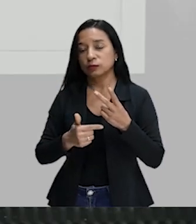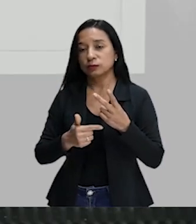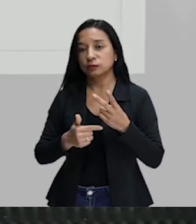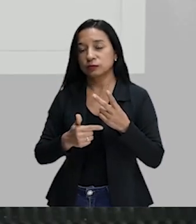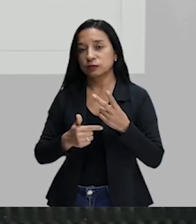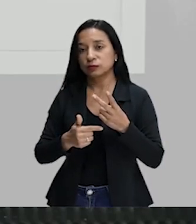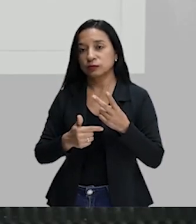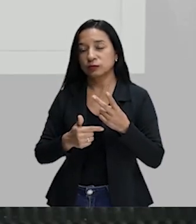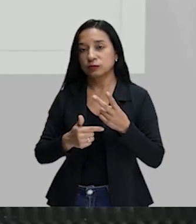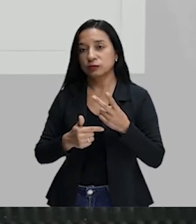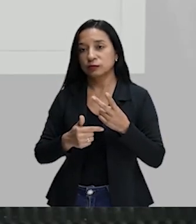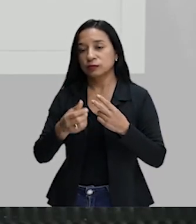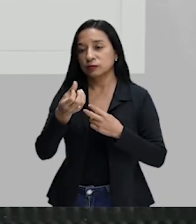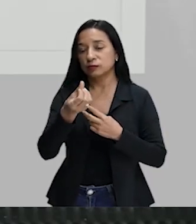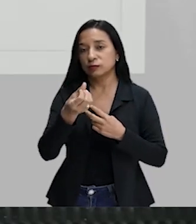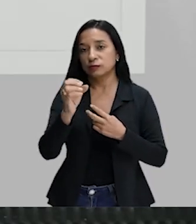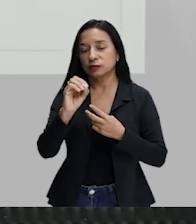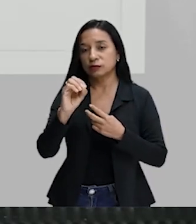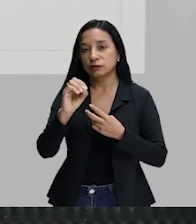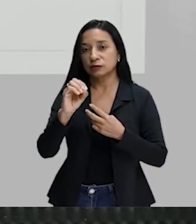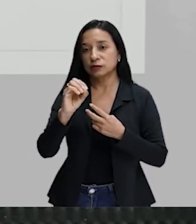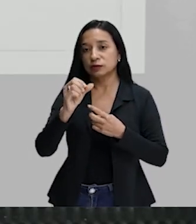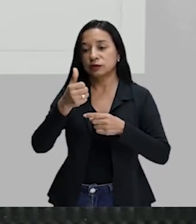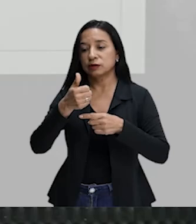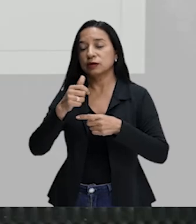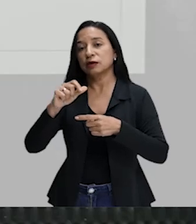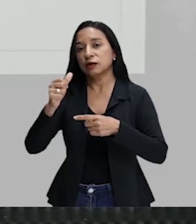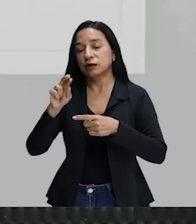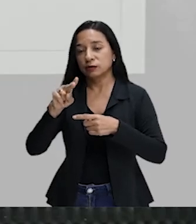O cosseno de 60 vale 1/2.